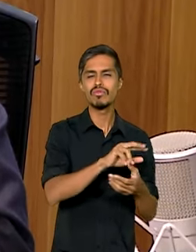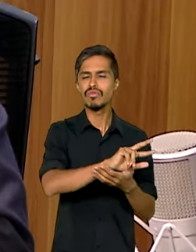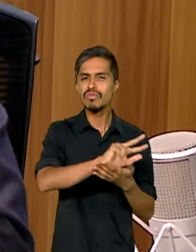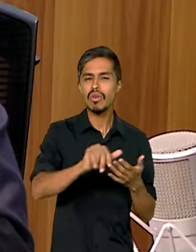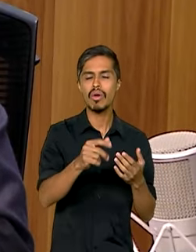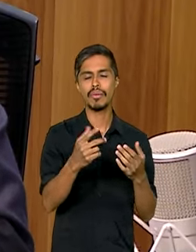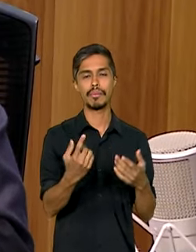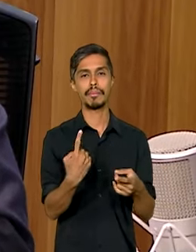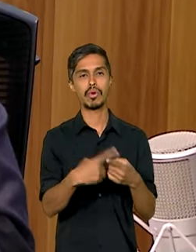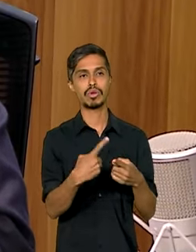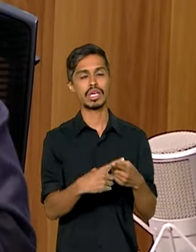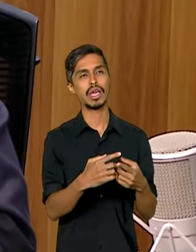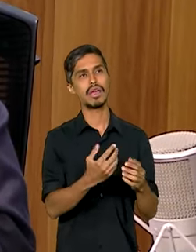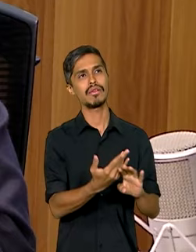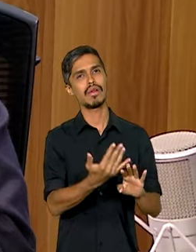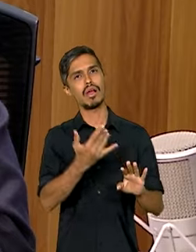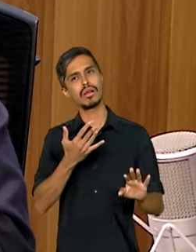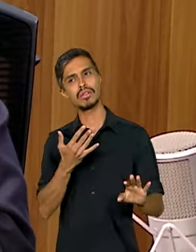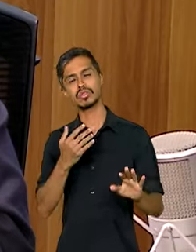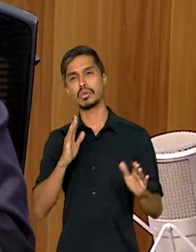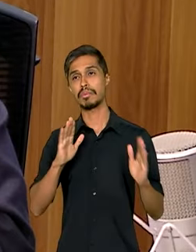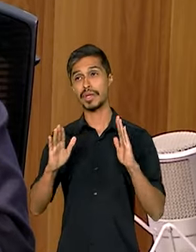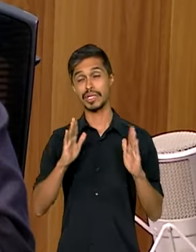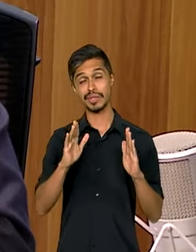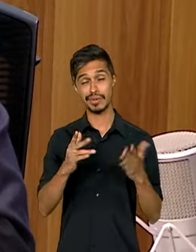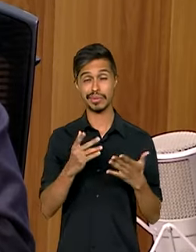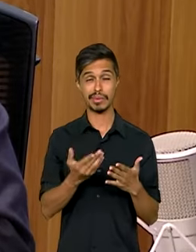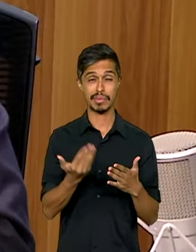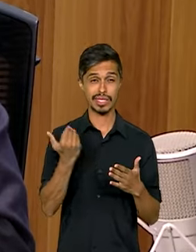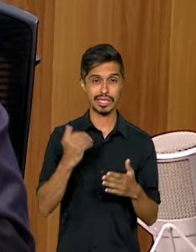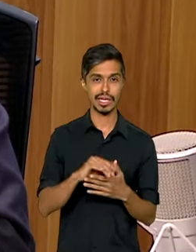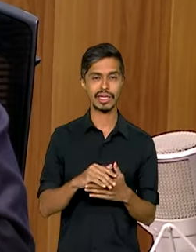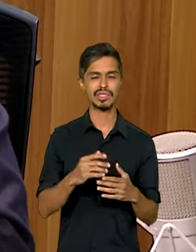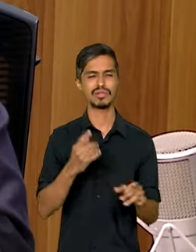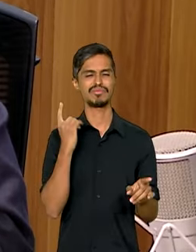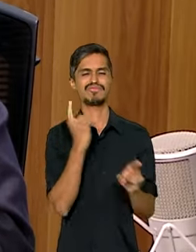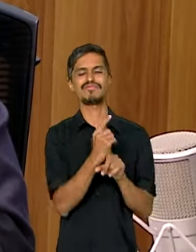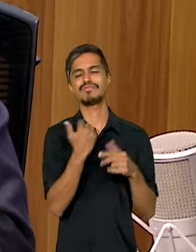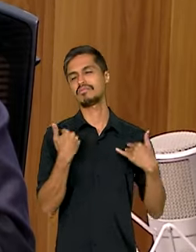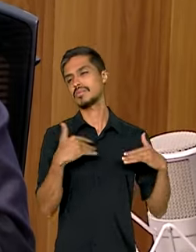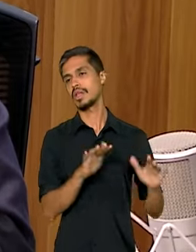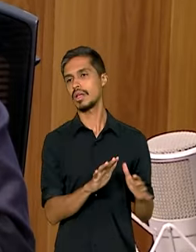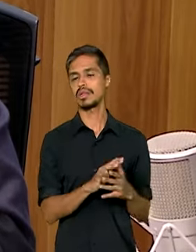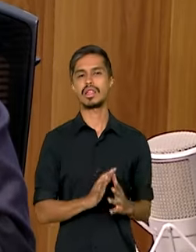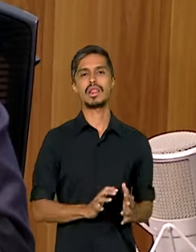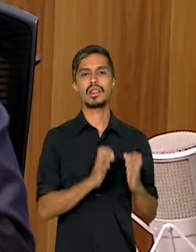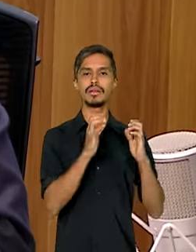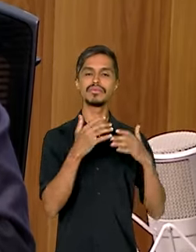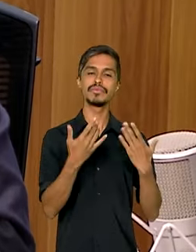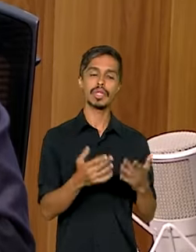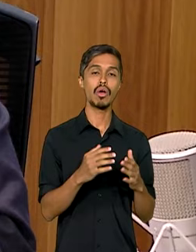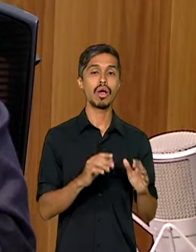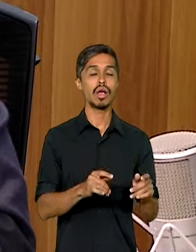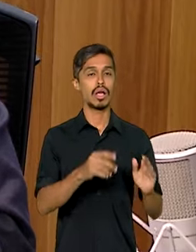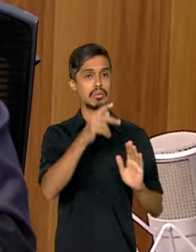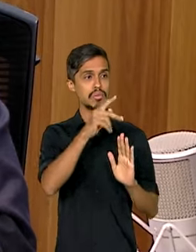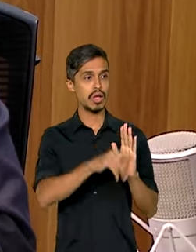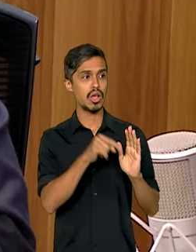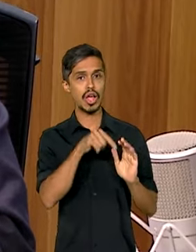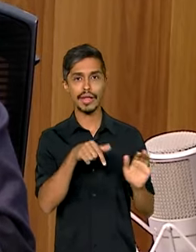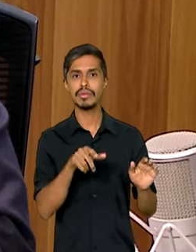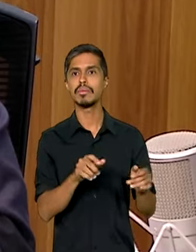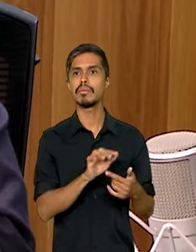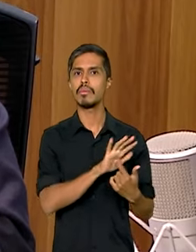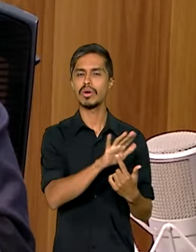moos ao longo de um determinado período deixaram de se encontrar né e a campanha conta histórias e